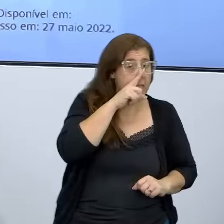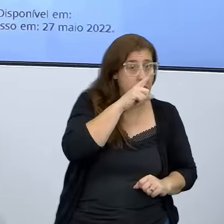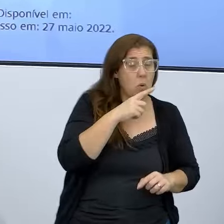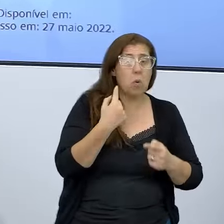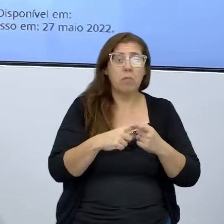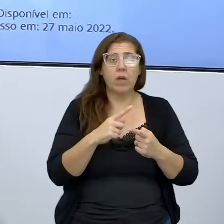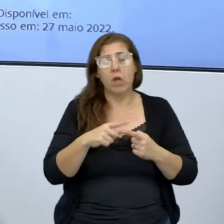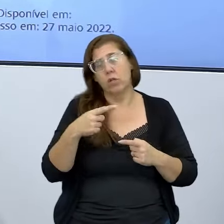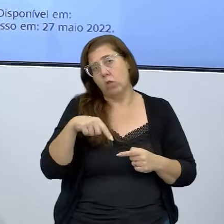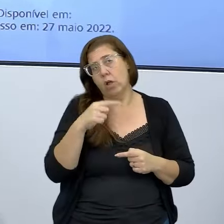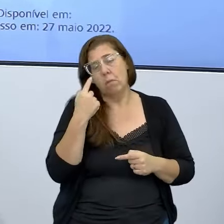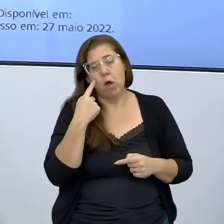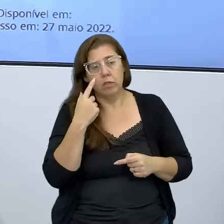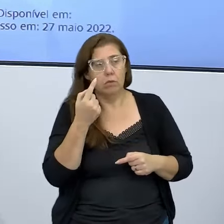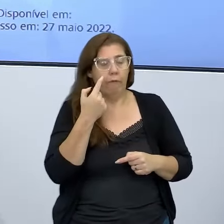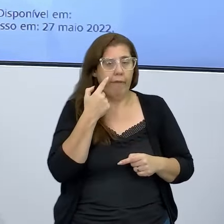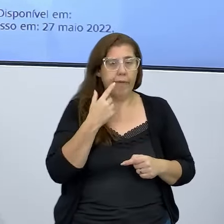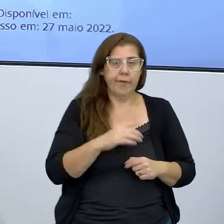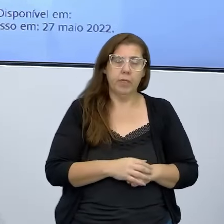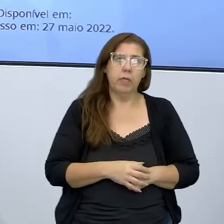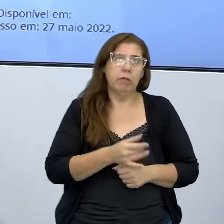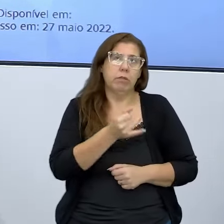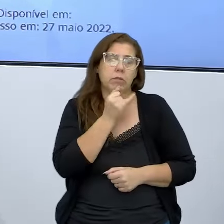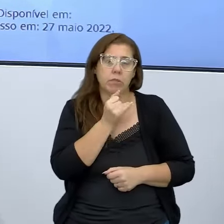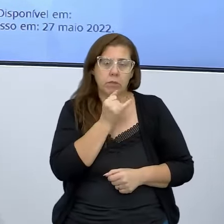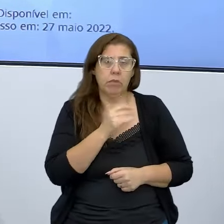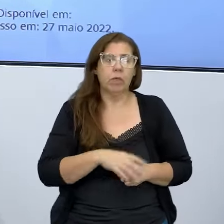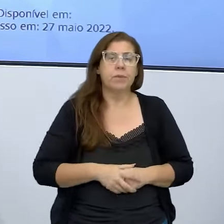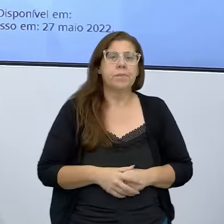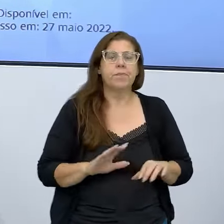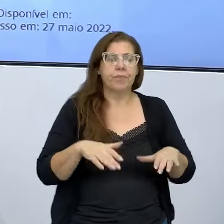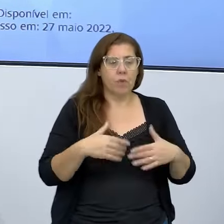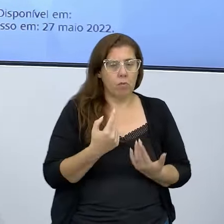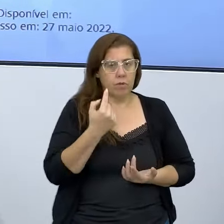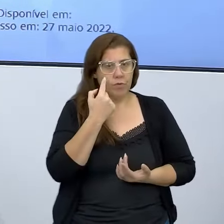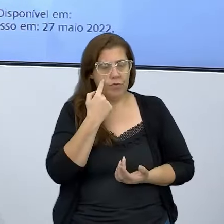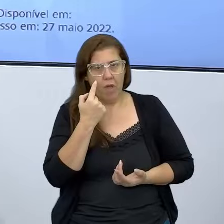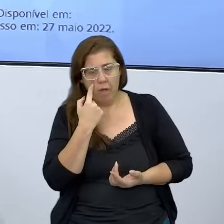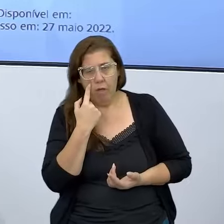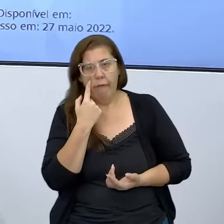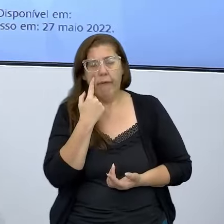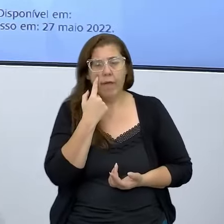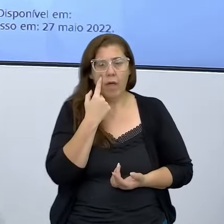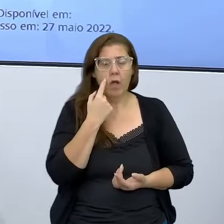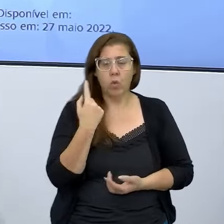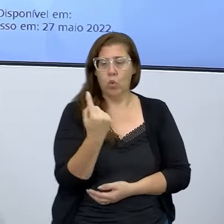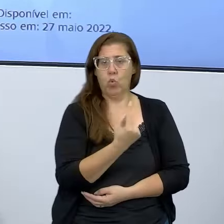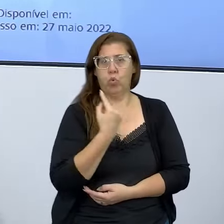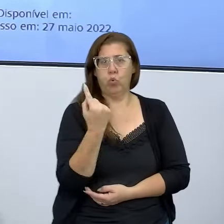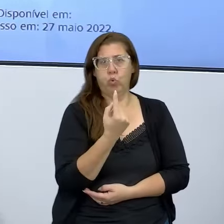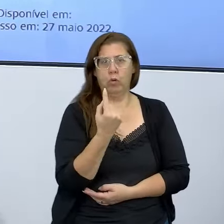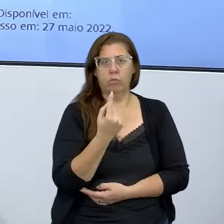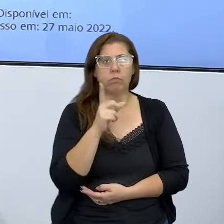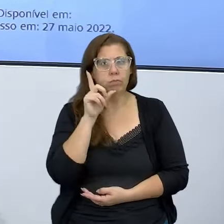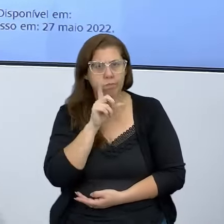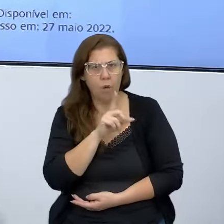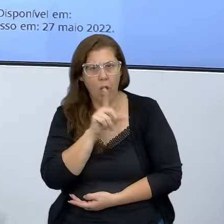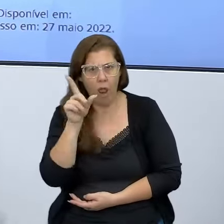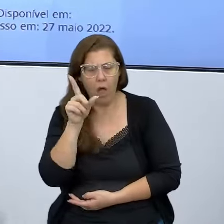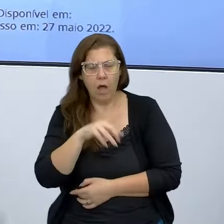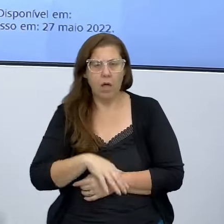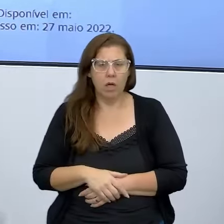porque a gente pode calcular. Então, normalmente quando a gente vê essa questão de tornado nos Estados Unidos, né?